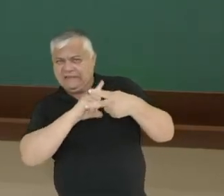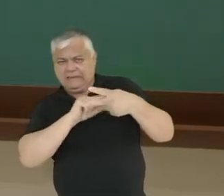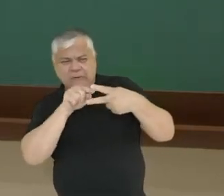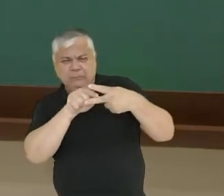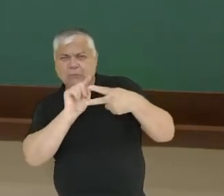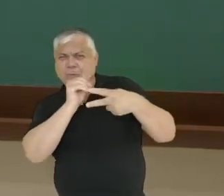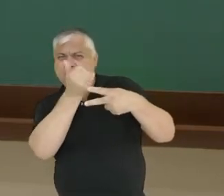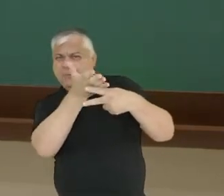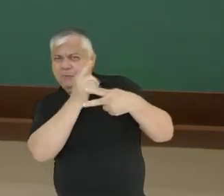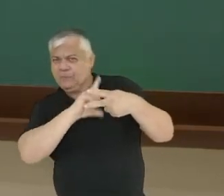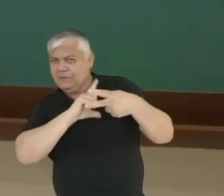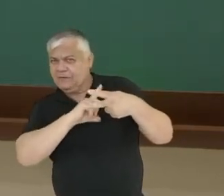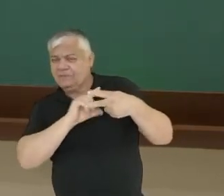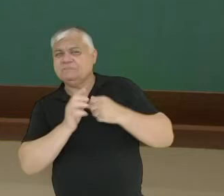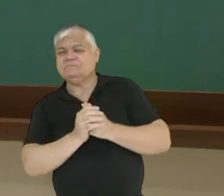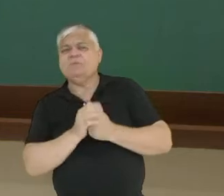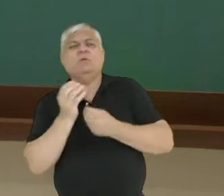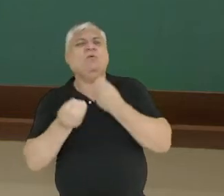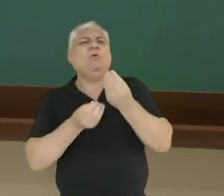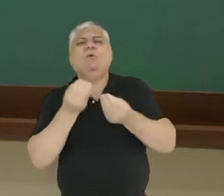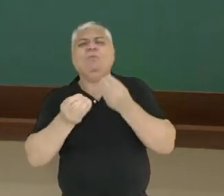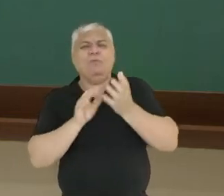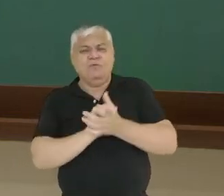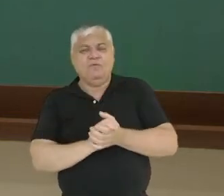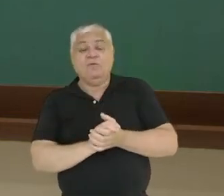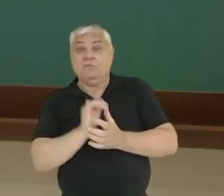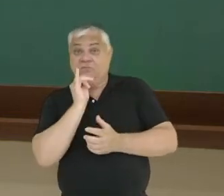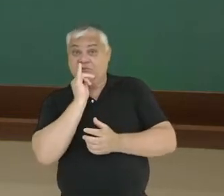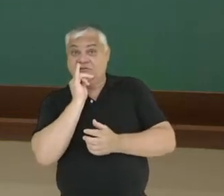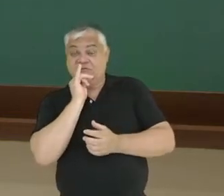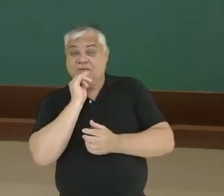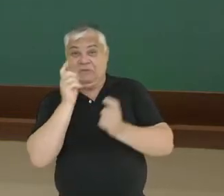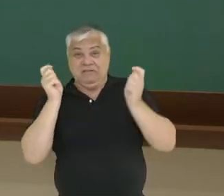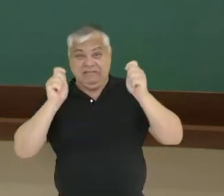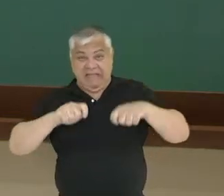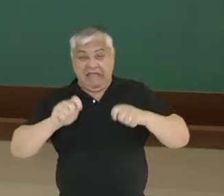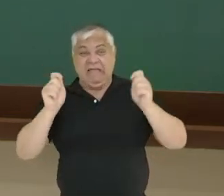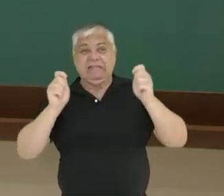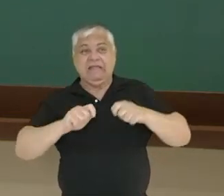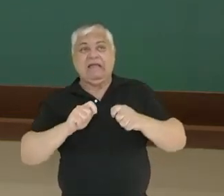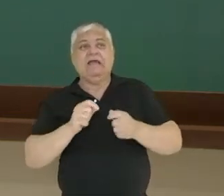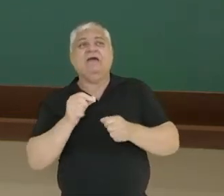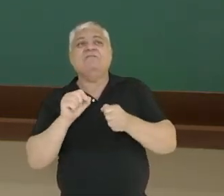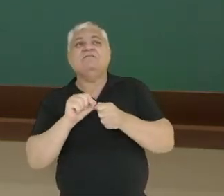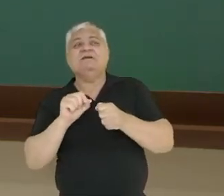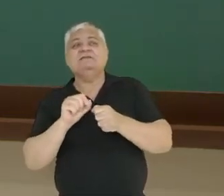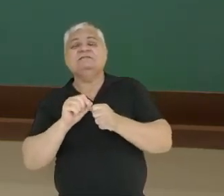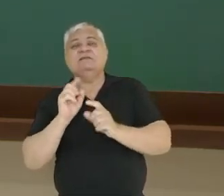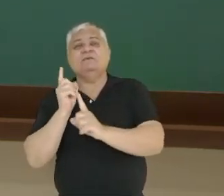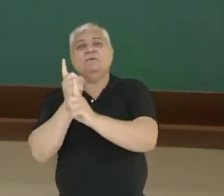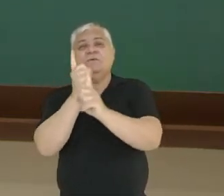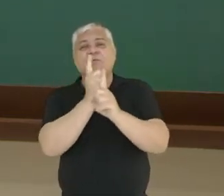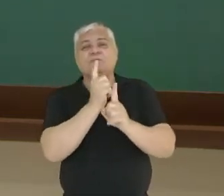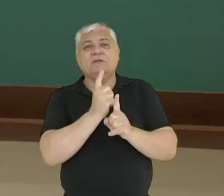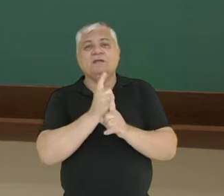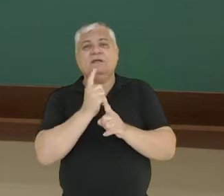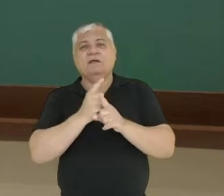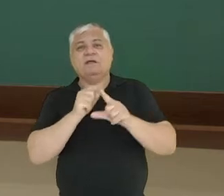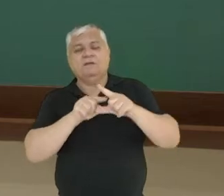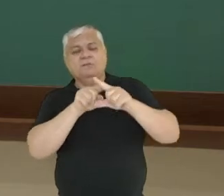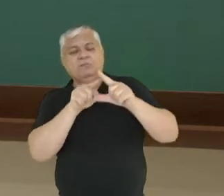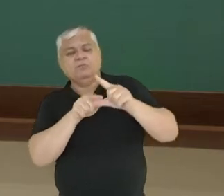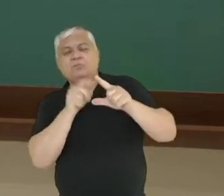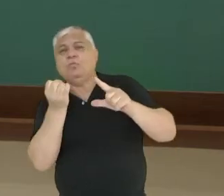desse polígono? E como você acha que podemos proceder para encontrar a medida de